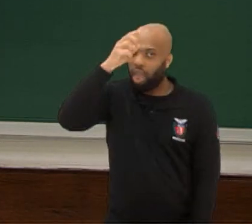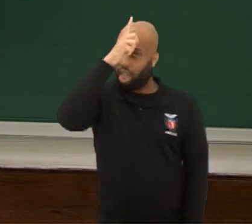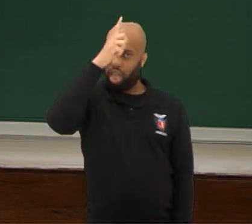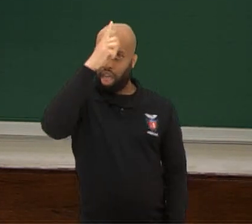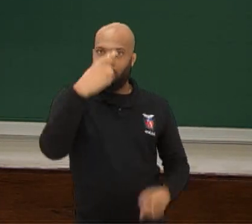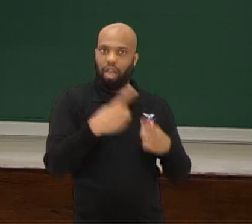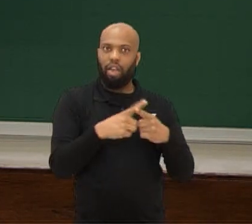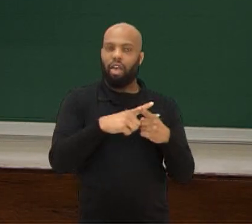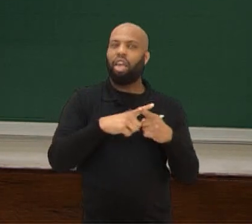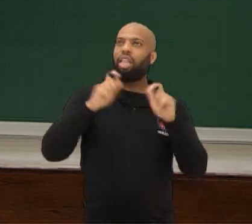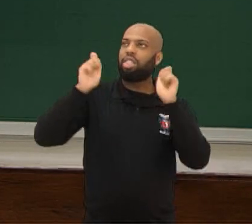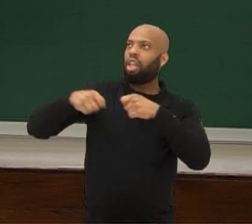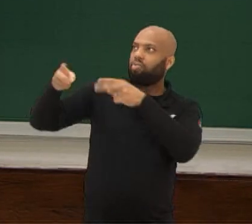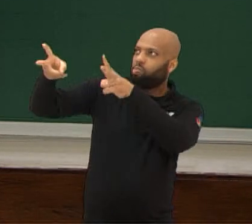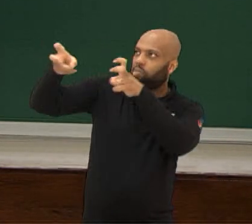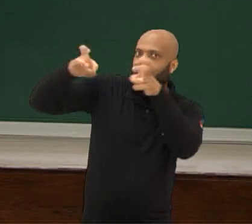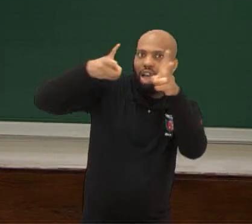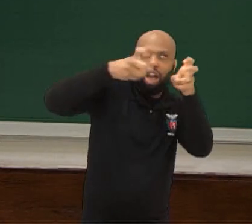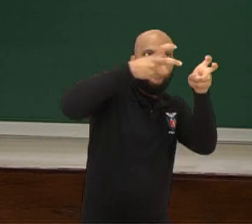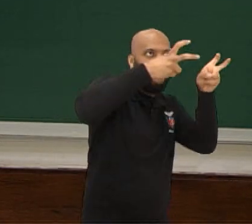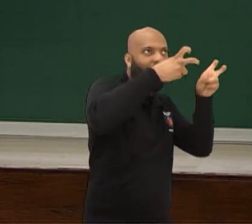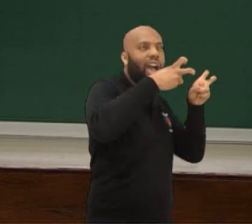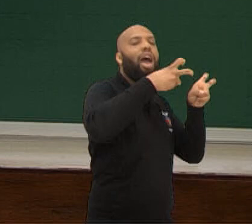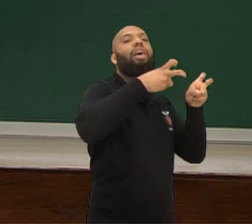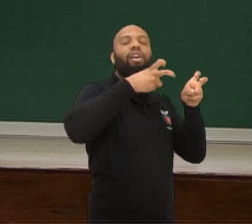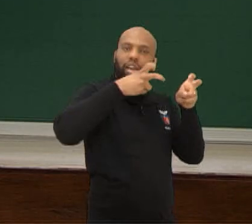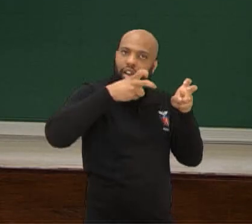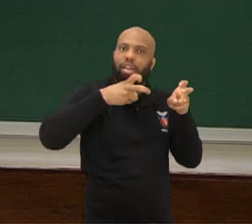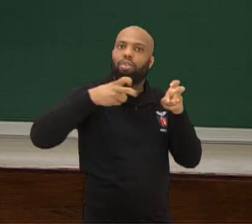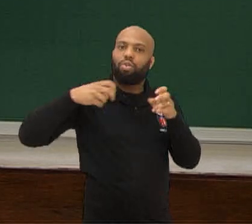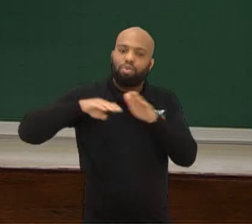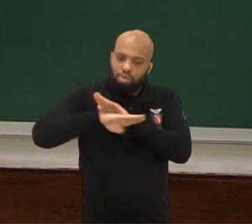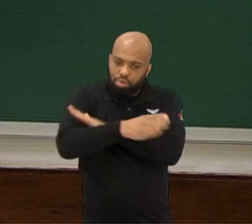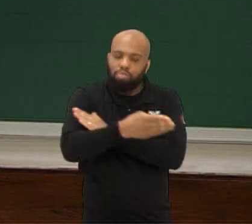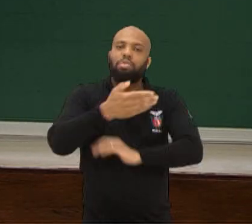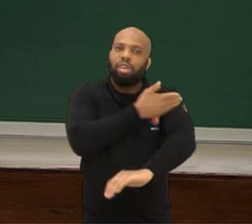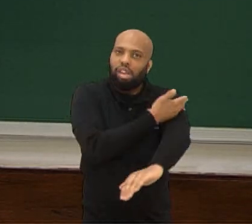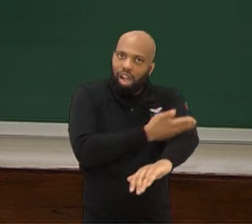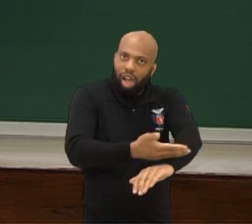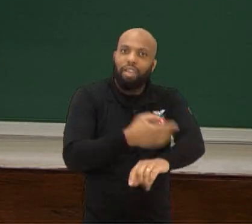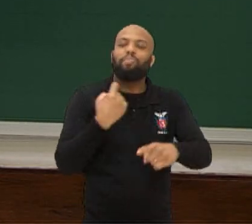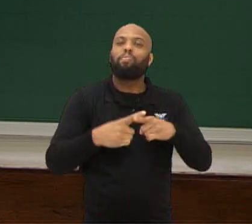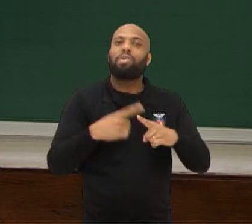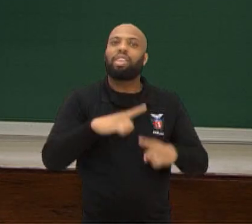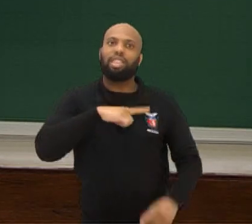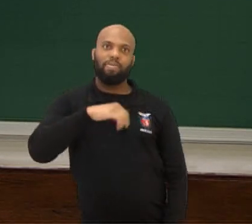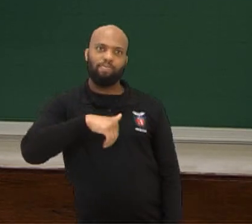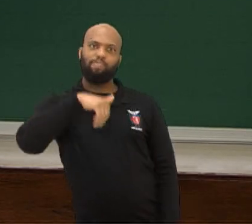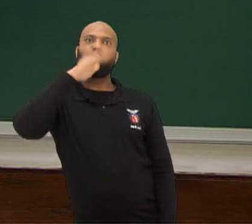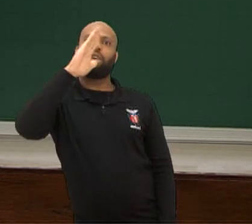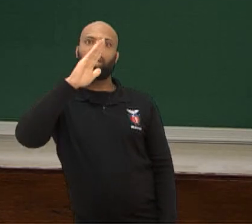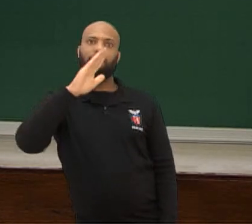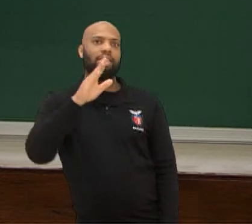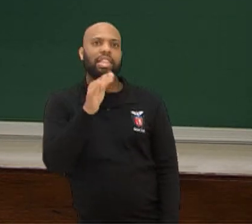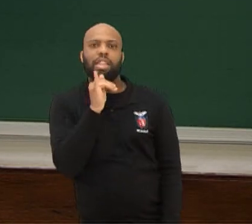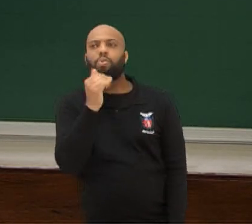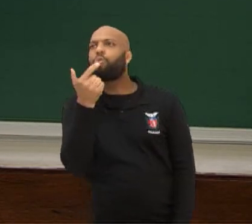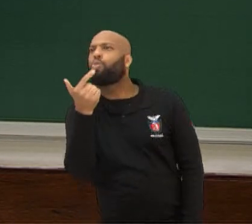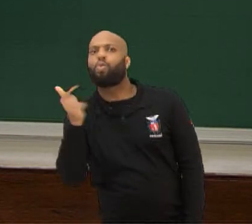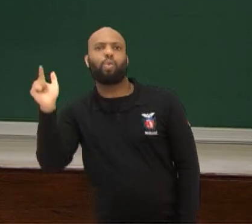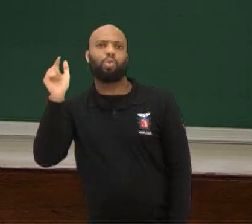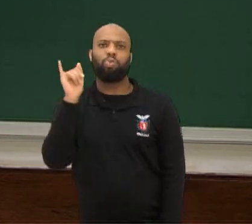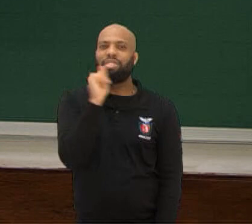está refletida na paisagem, nos hábitos, nos costumes, porque é aquela que predomina, ou ucraniano,